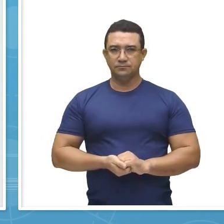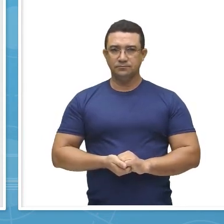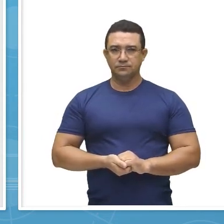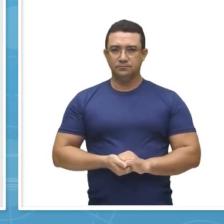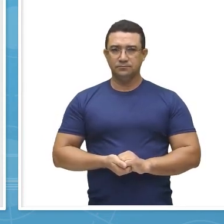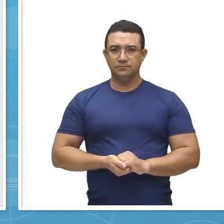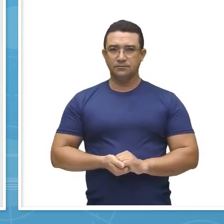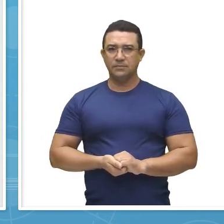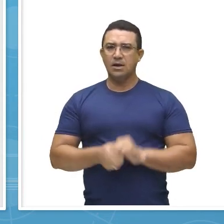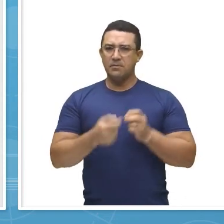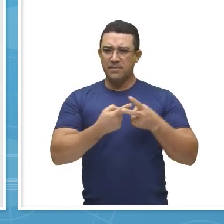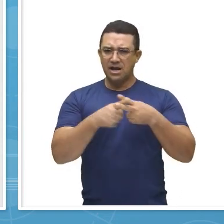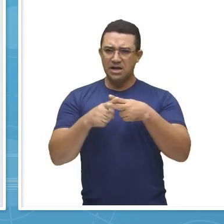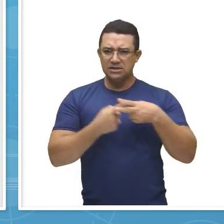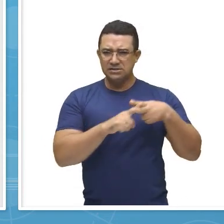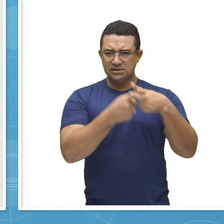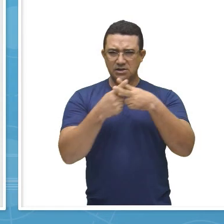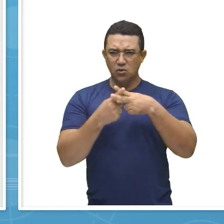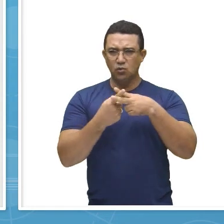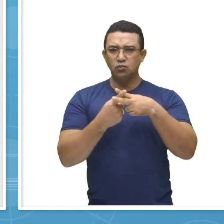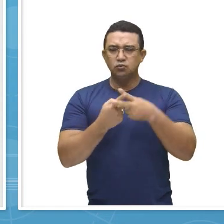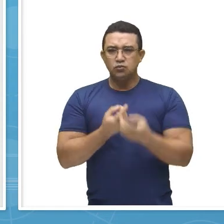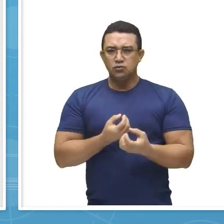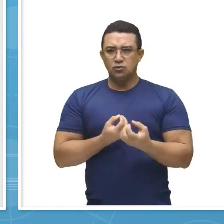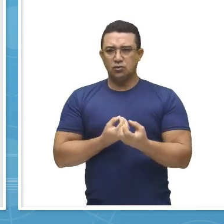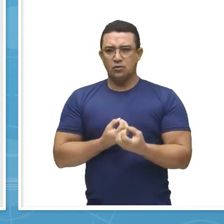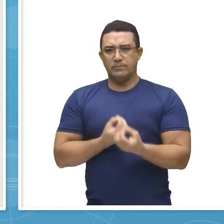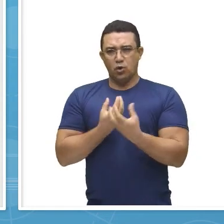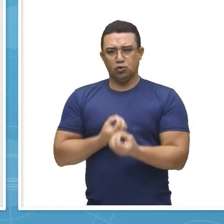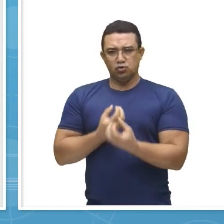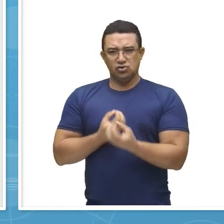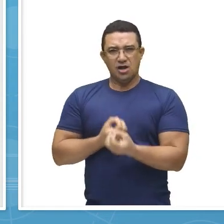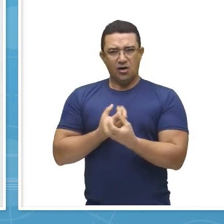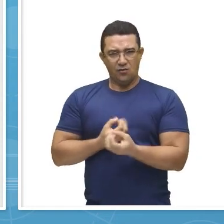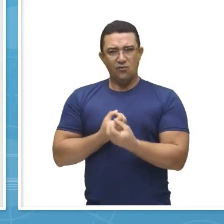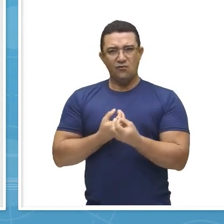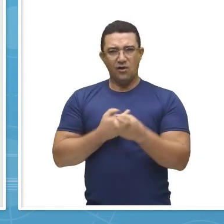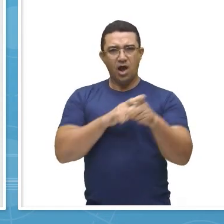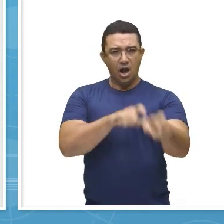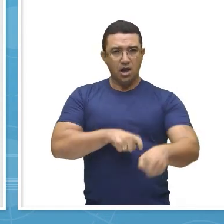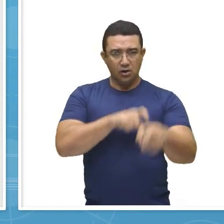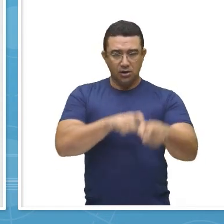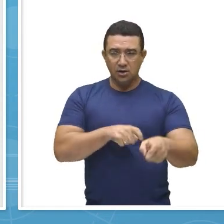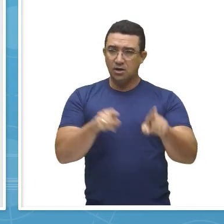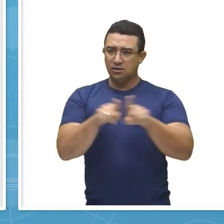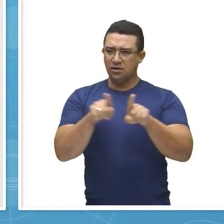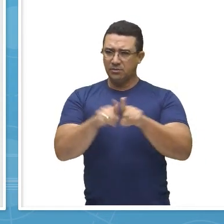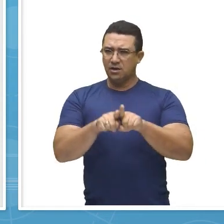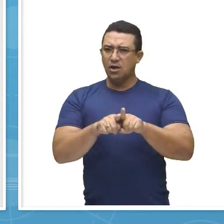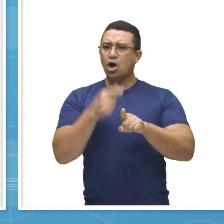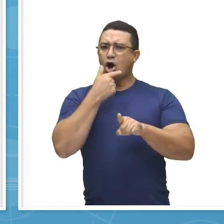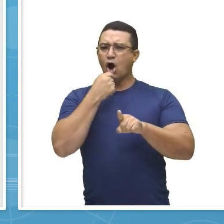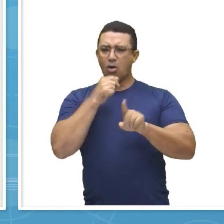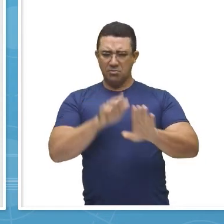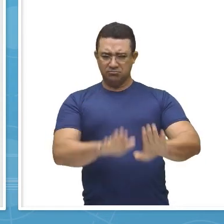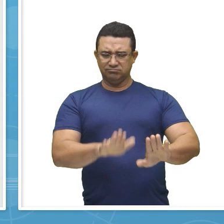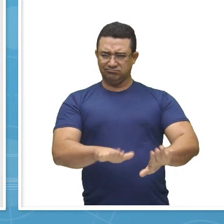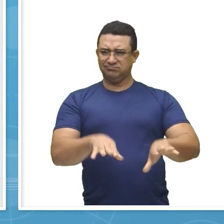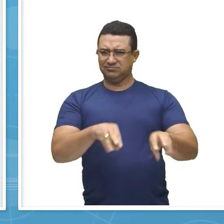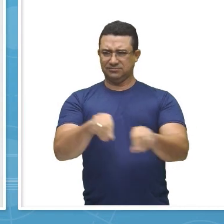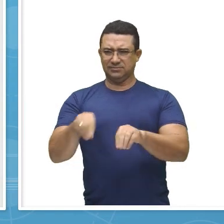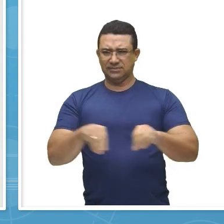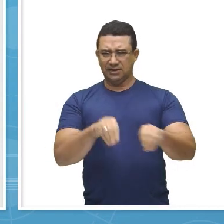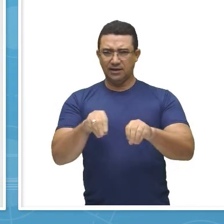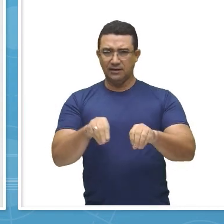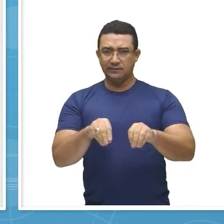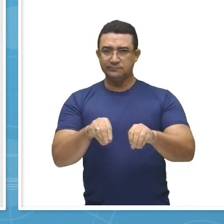aí. Mecanização da produção agrícola e, consequentemente, fixação do homem à terra. Mais uma vez aqui, eu